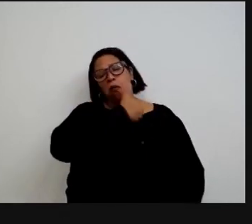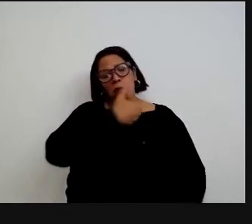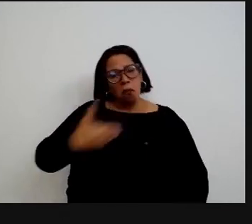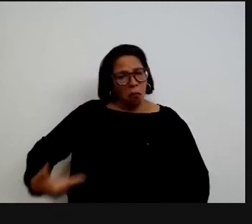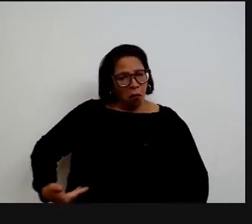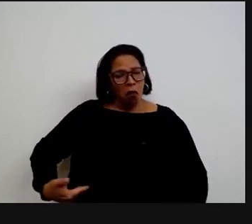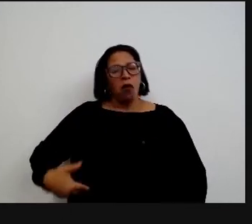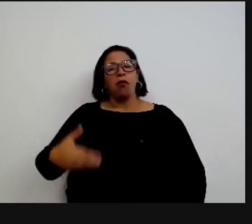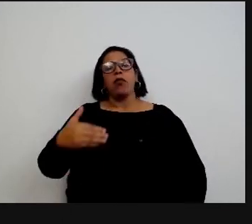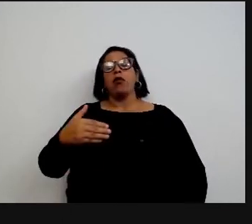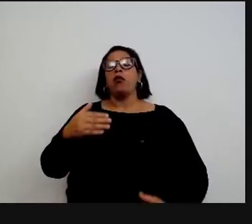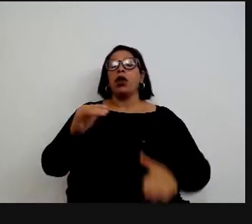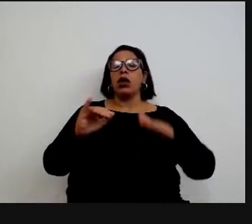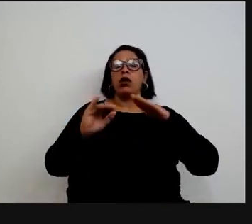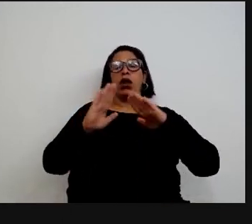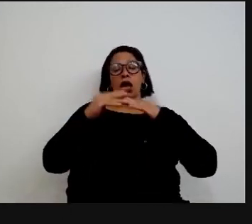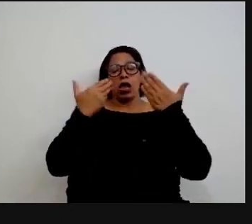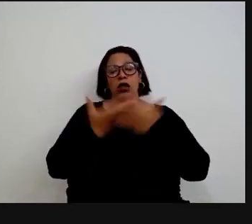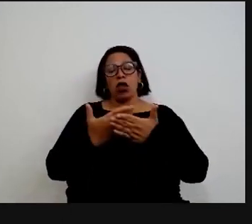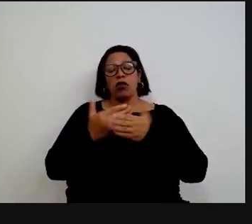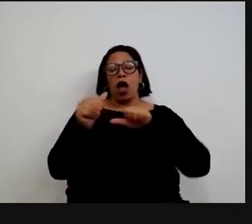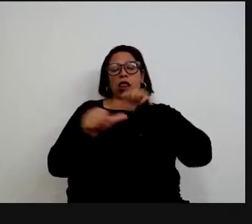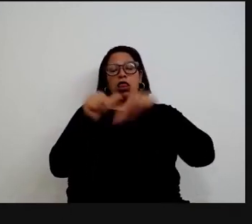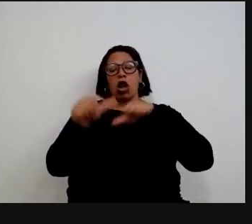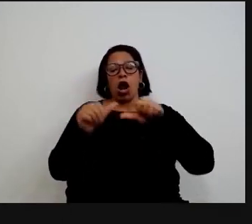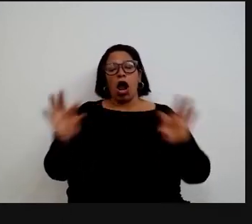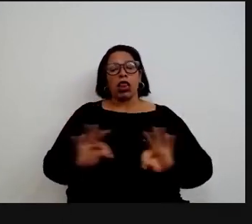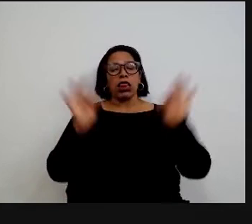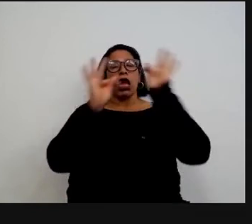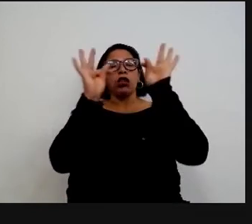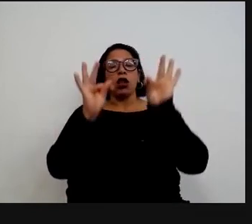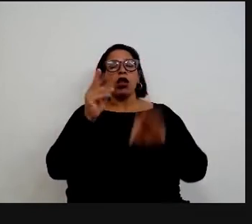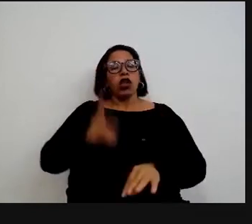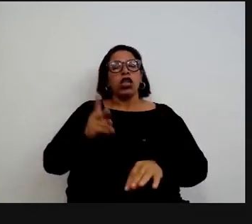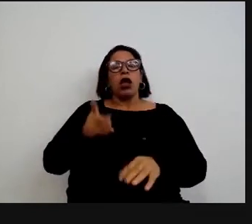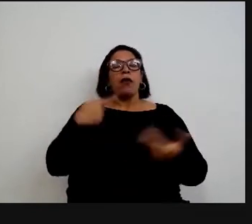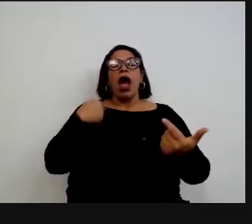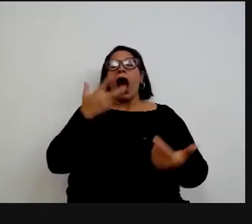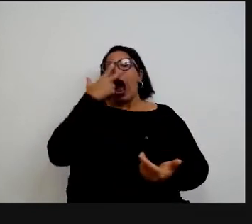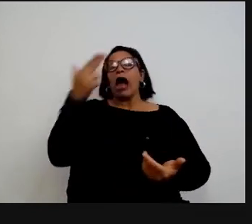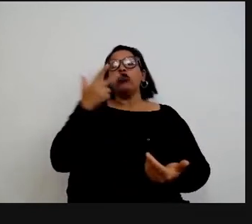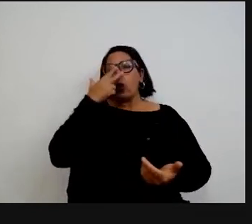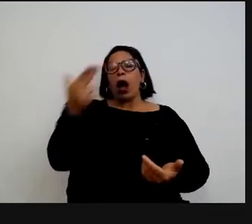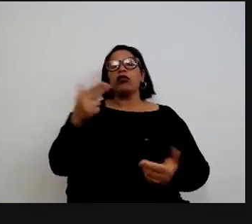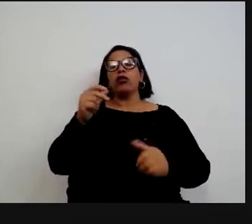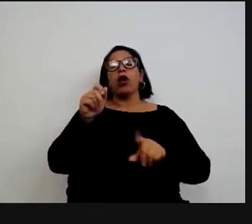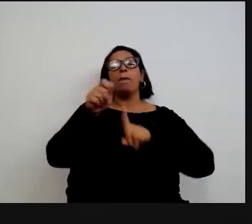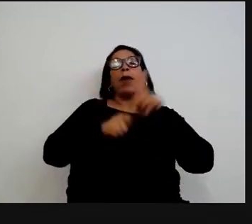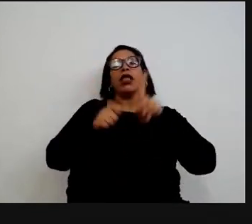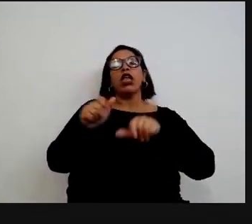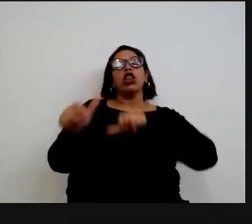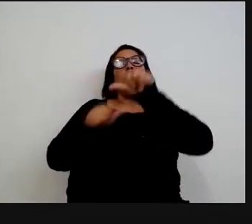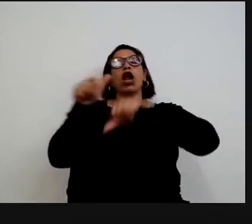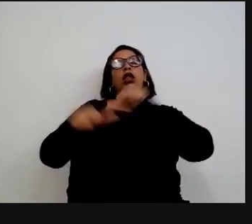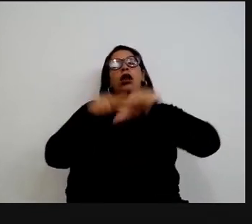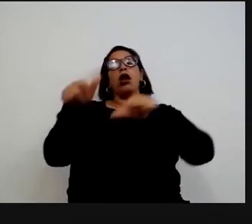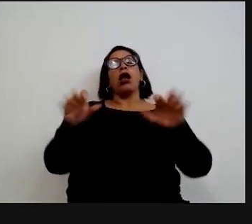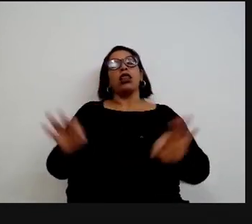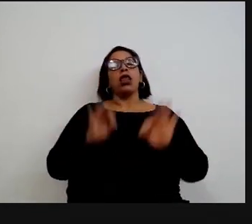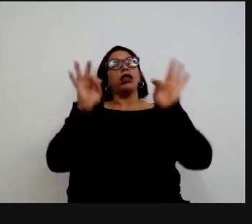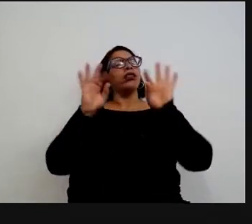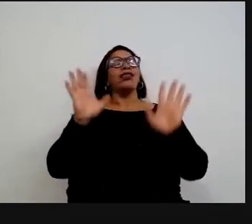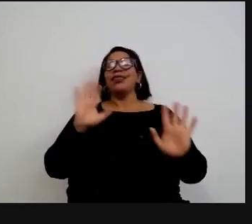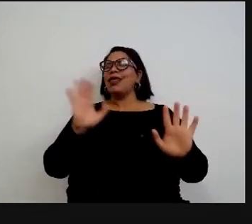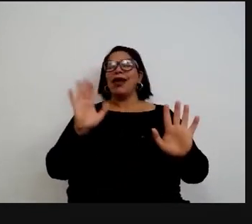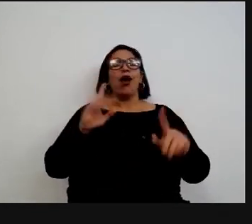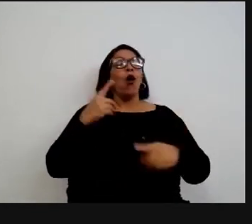privado, uma empresa de educação não vai ficar trocando de tecnologia a todo momento, porque os técnicos, cada mês, acham que é diferente. Tem